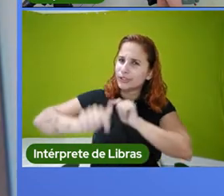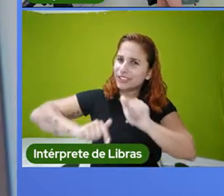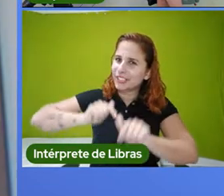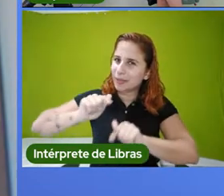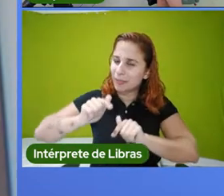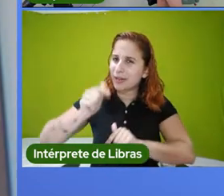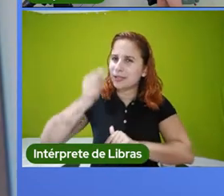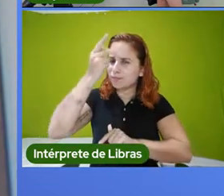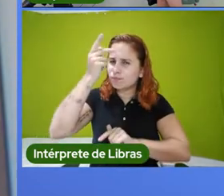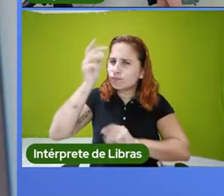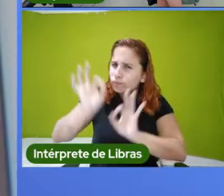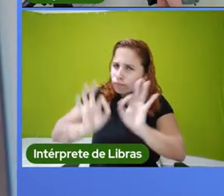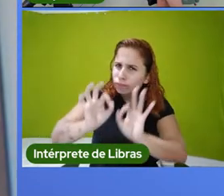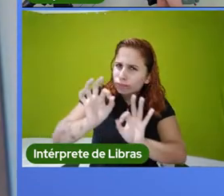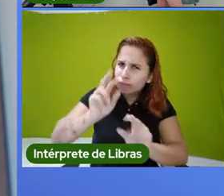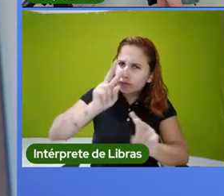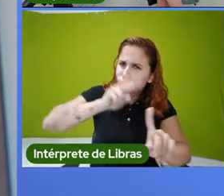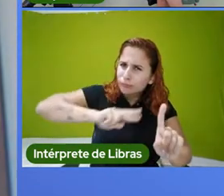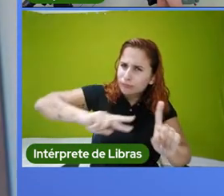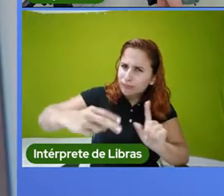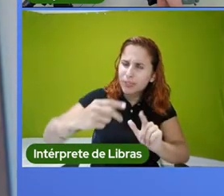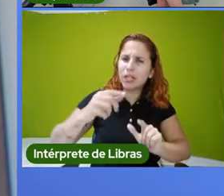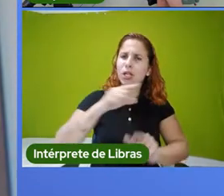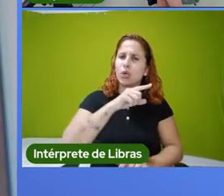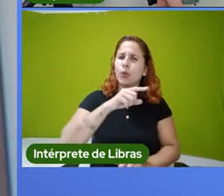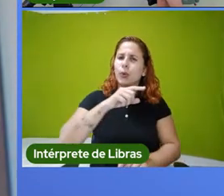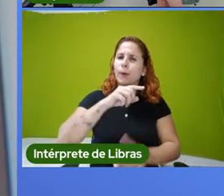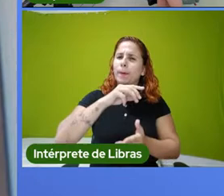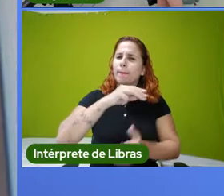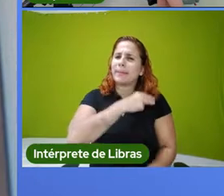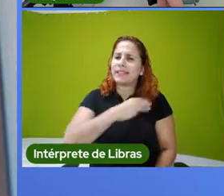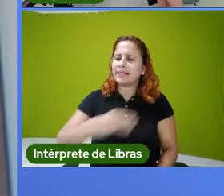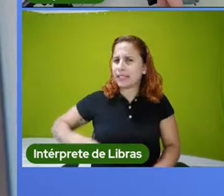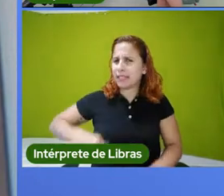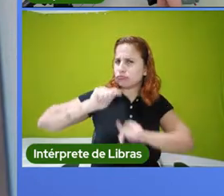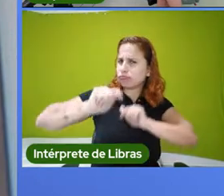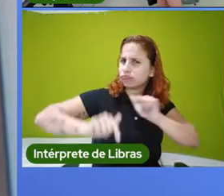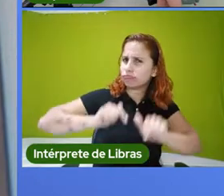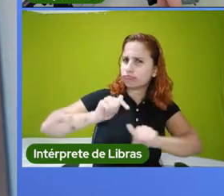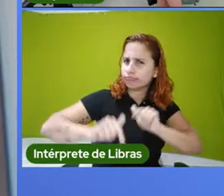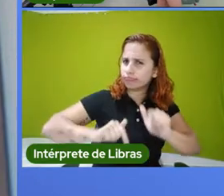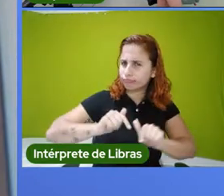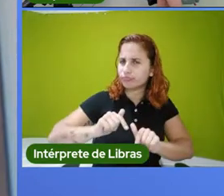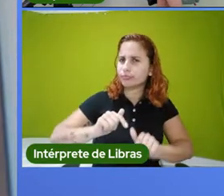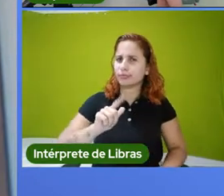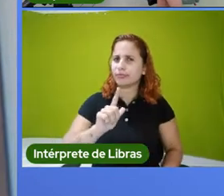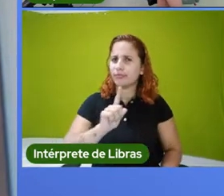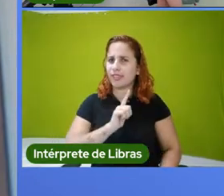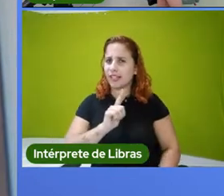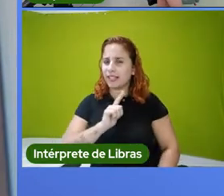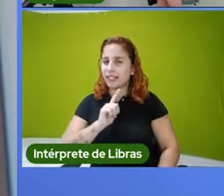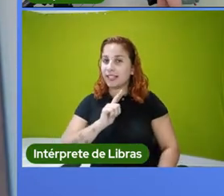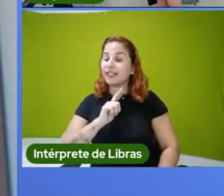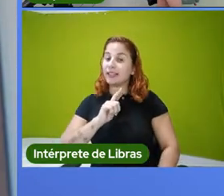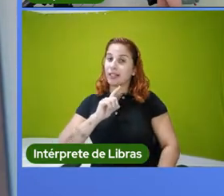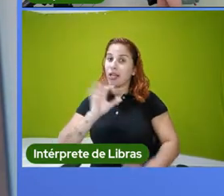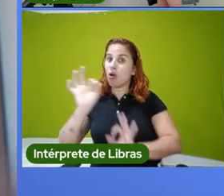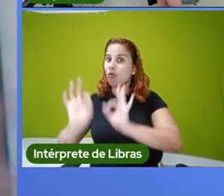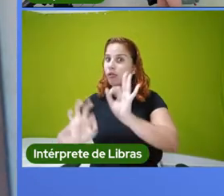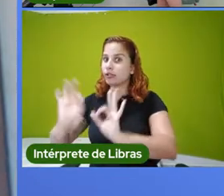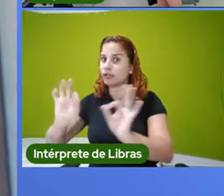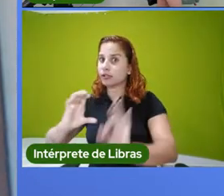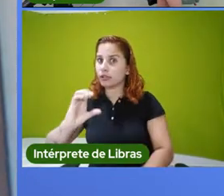fiscais do trabalho, do Ministério do Trabalho, que fazem todo um acompanhamento aí das empresas no cumprimento, né, das cotas, mas